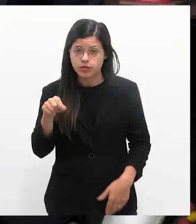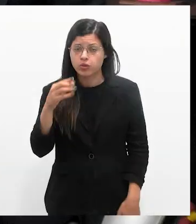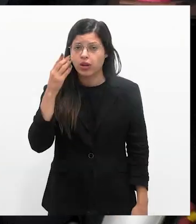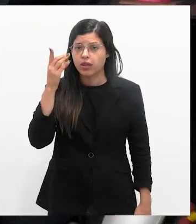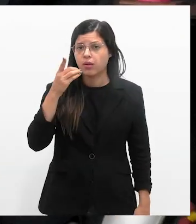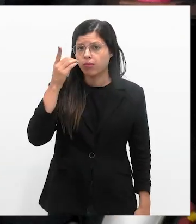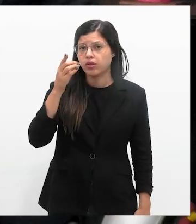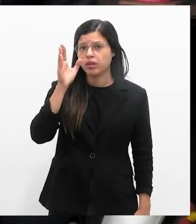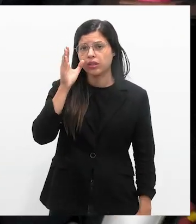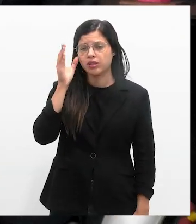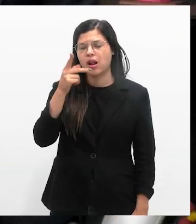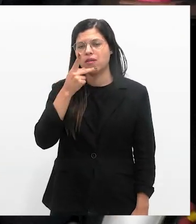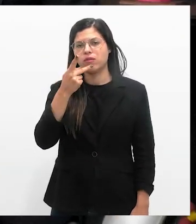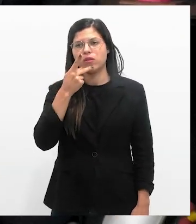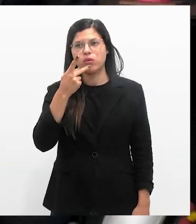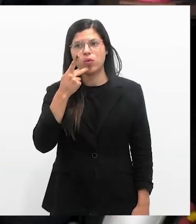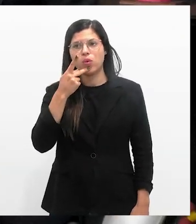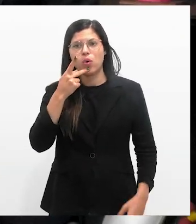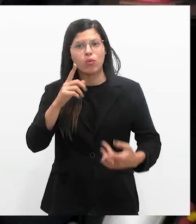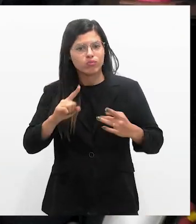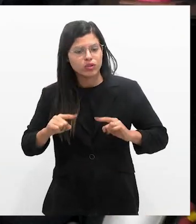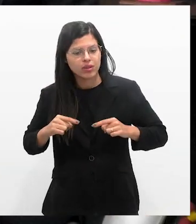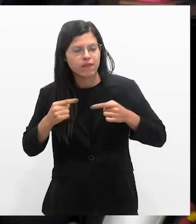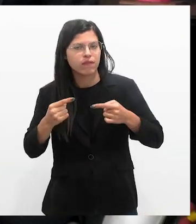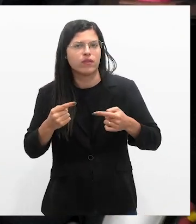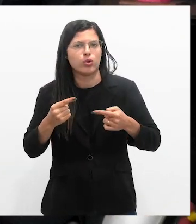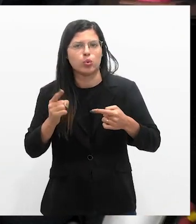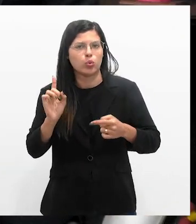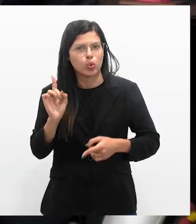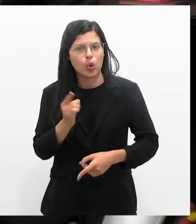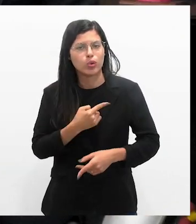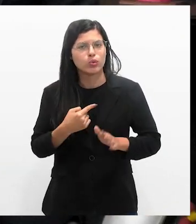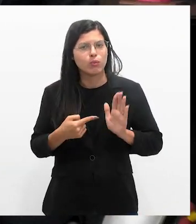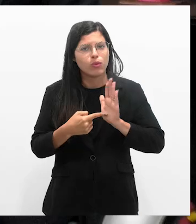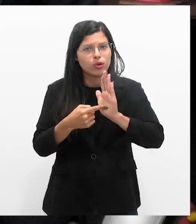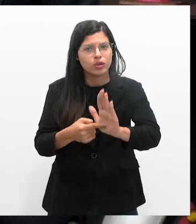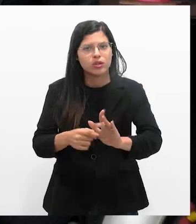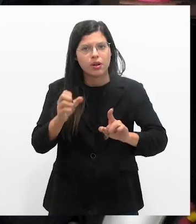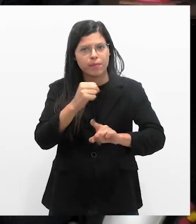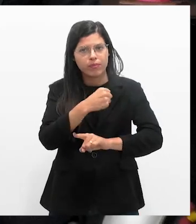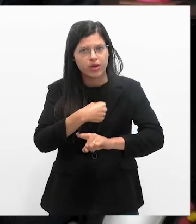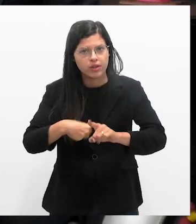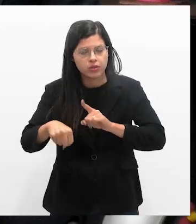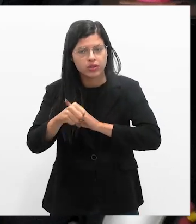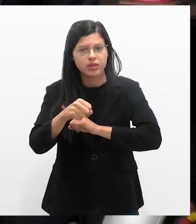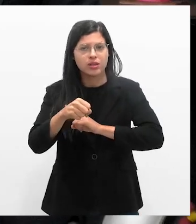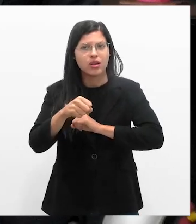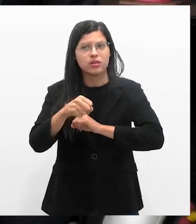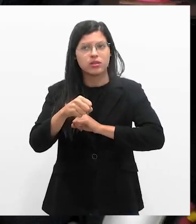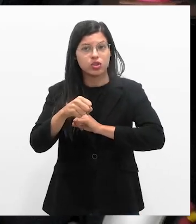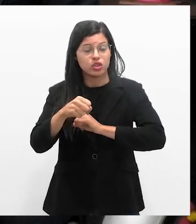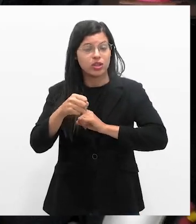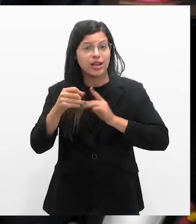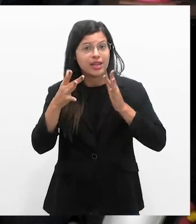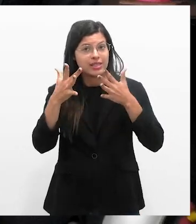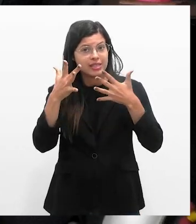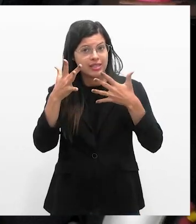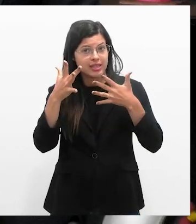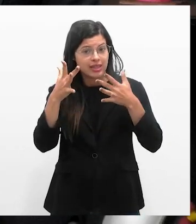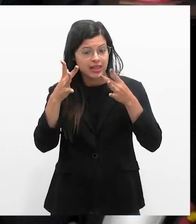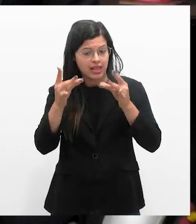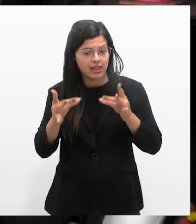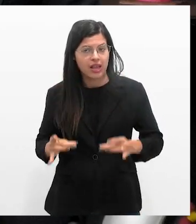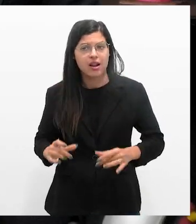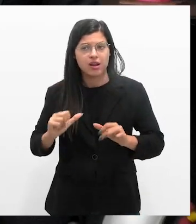formar. Então, isso que a Célia está colocando é um desafio nosso, é um dever nosso, mostrar para a sociedade que esse